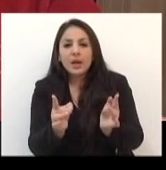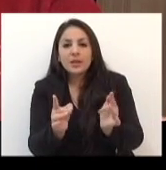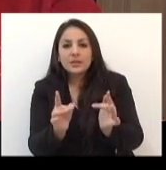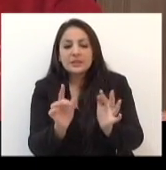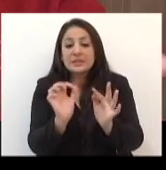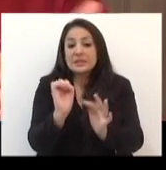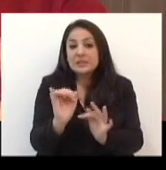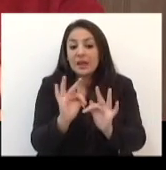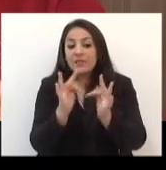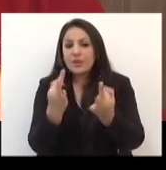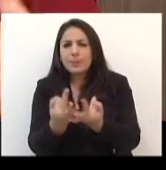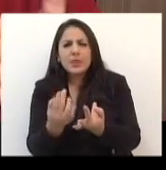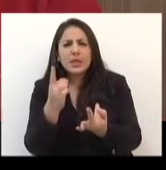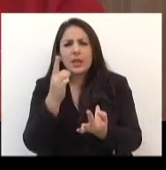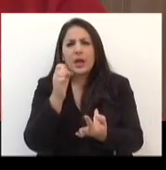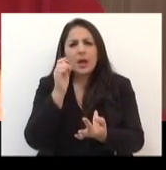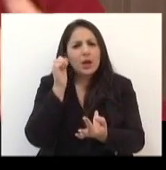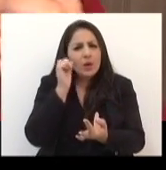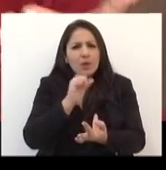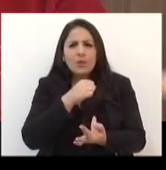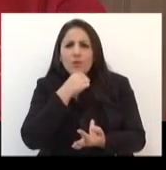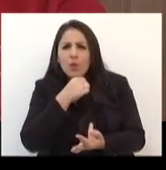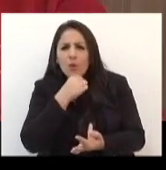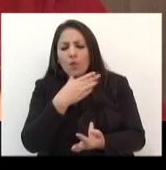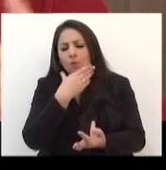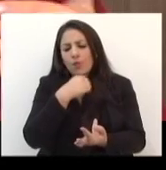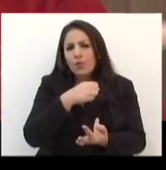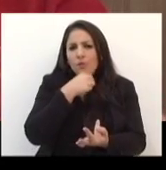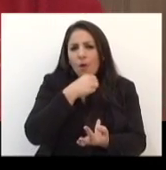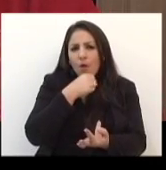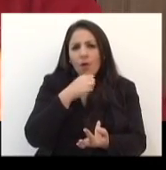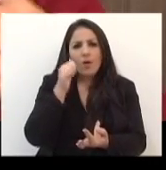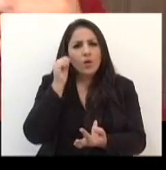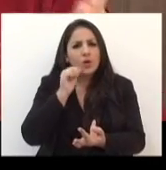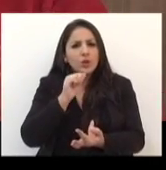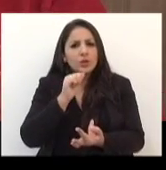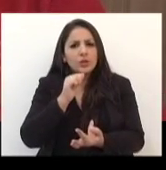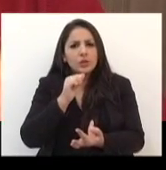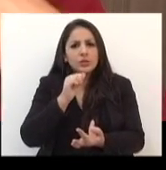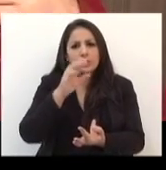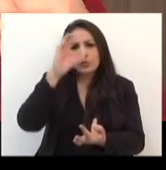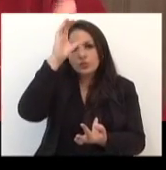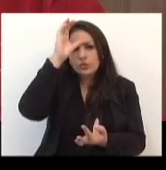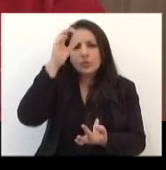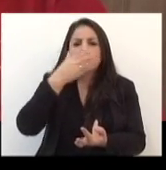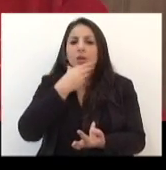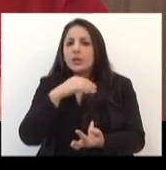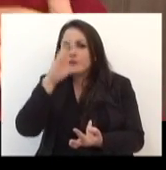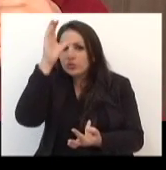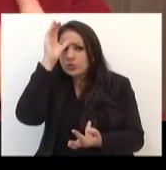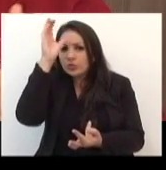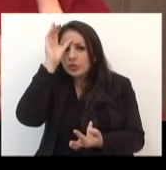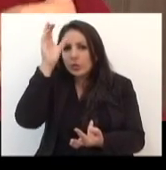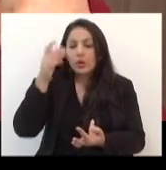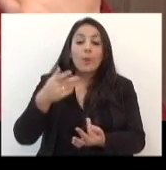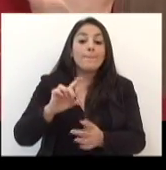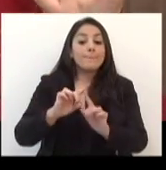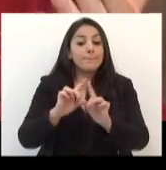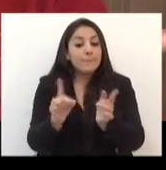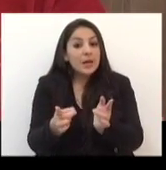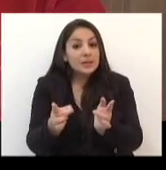se dispõe a ficar, o avô, a avó, o tio, o padrinho, o irmão, mas precisa